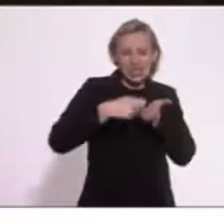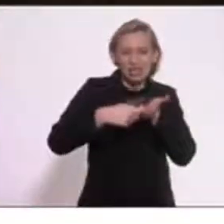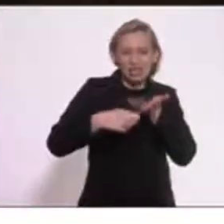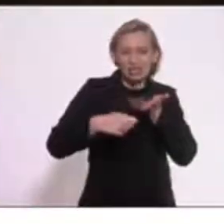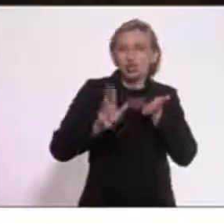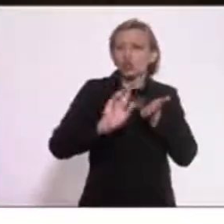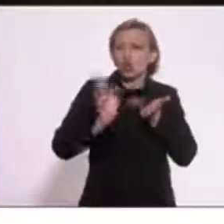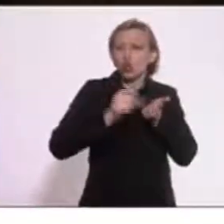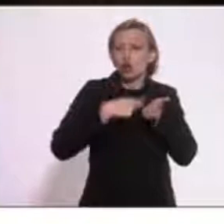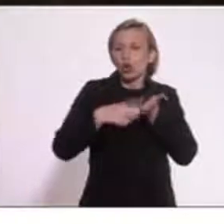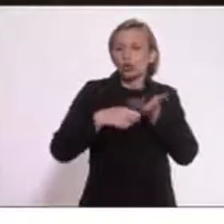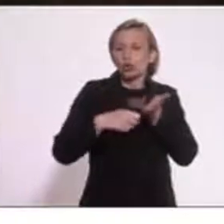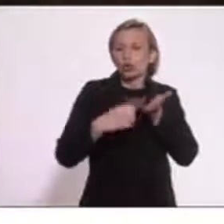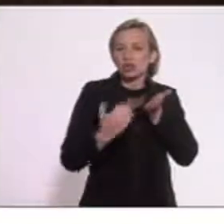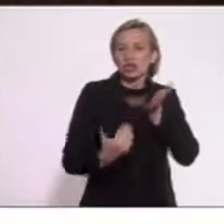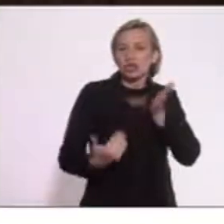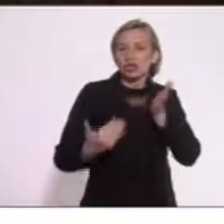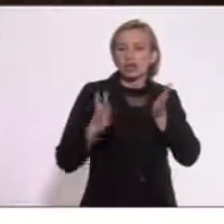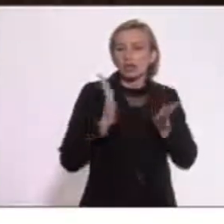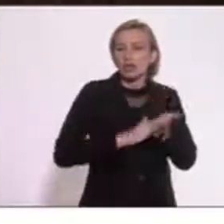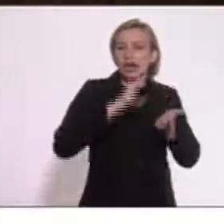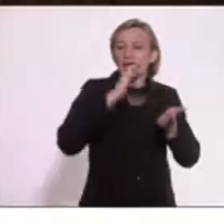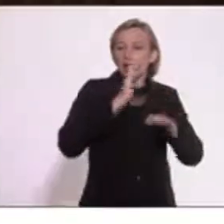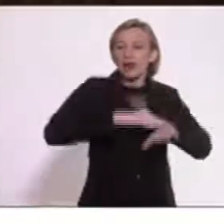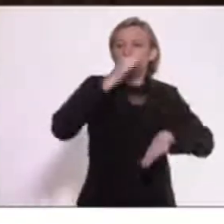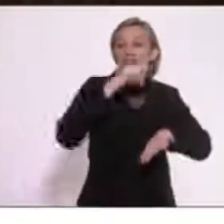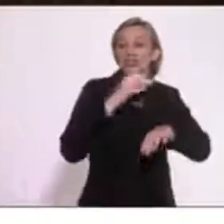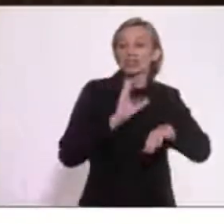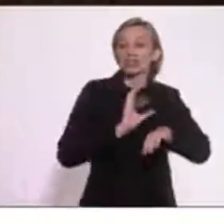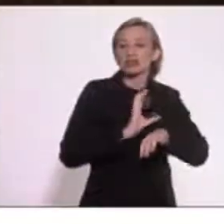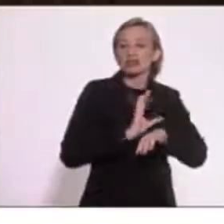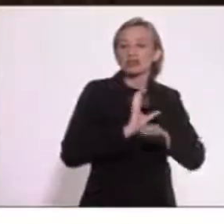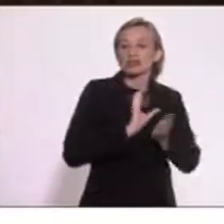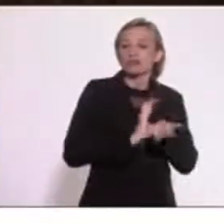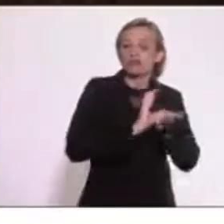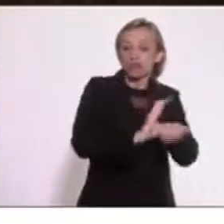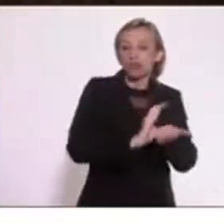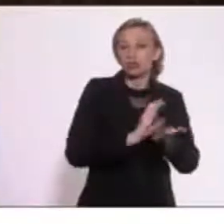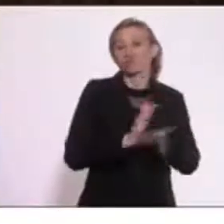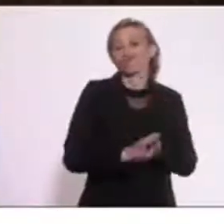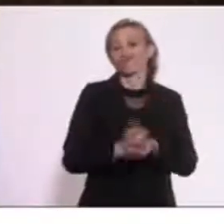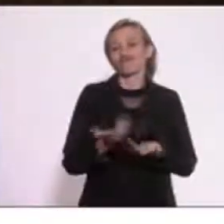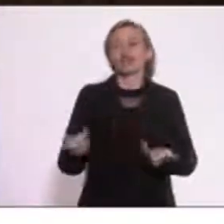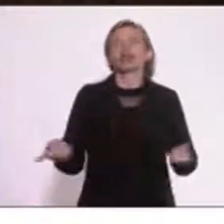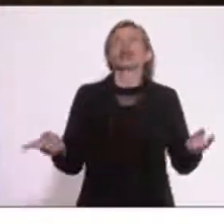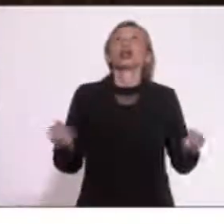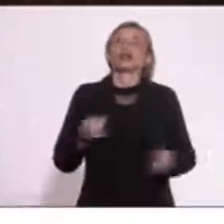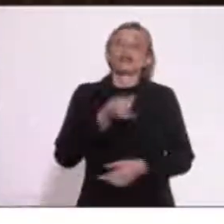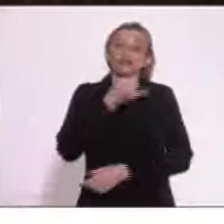há acréscimo de recursos. É lamentável. A cultura, por exemplo,